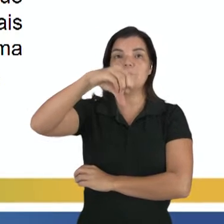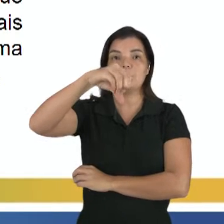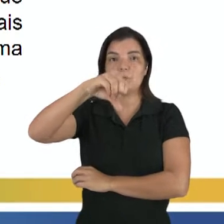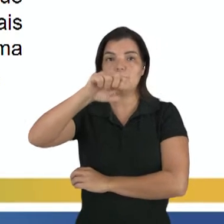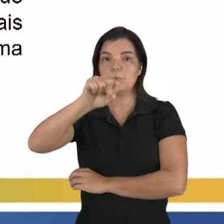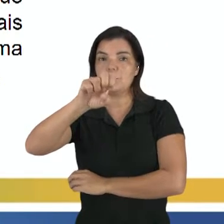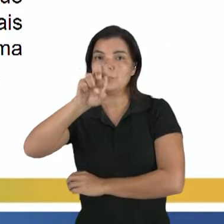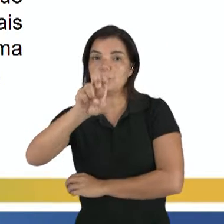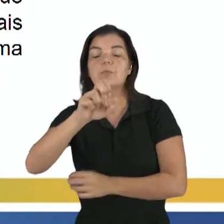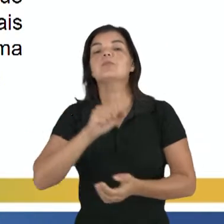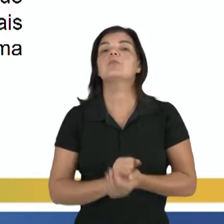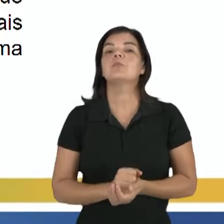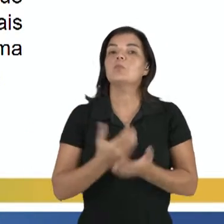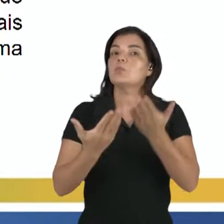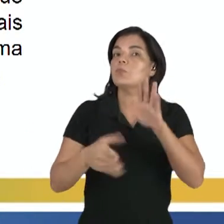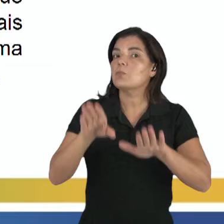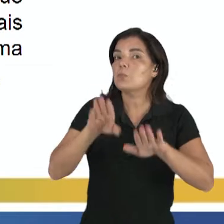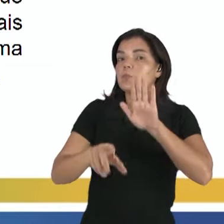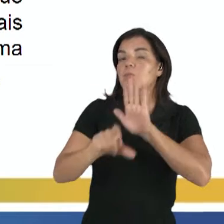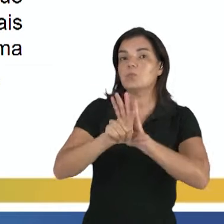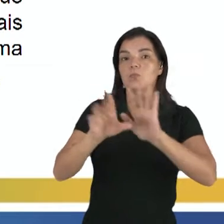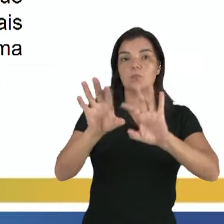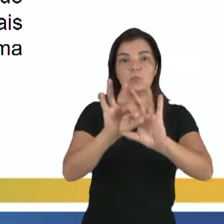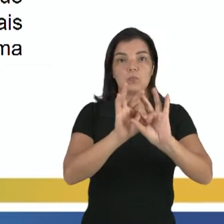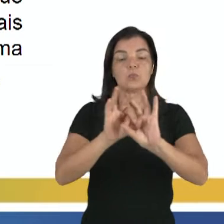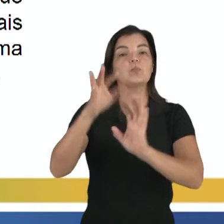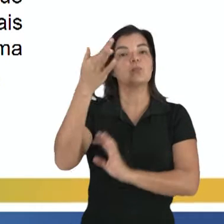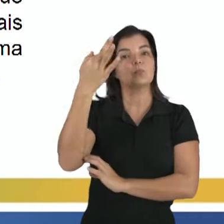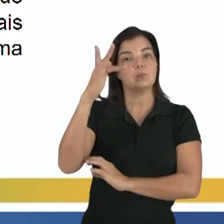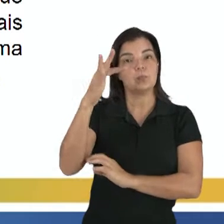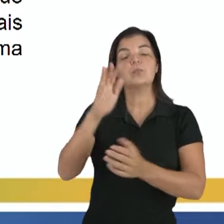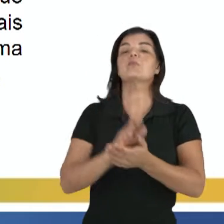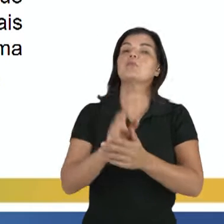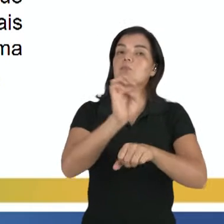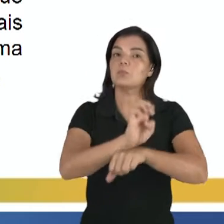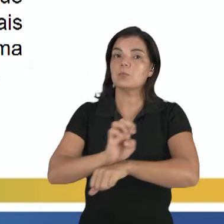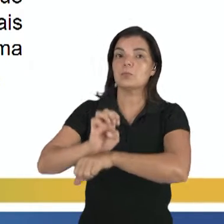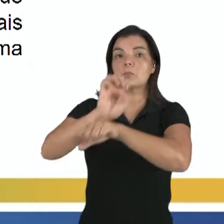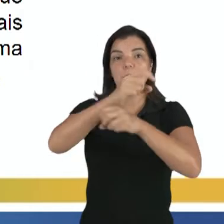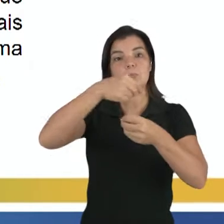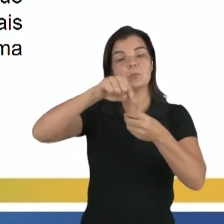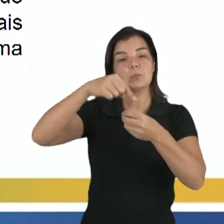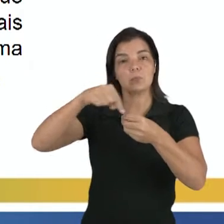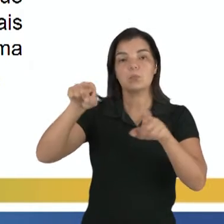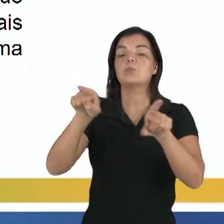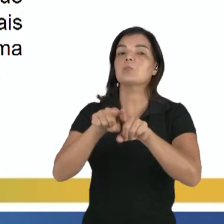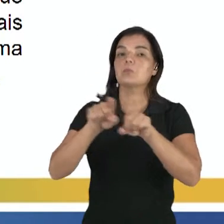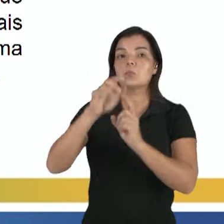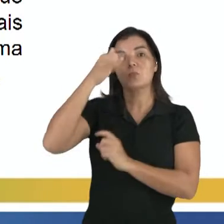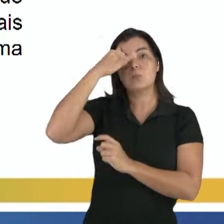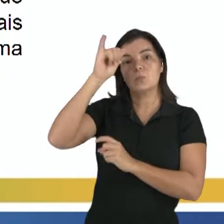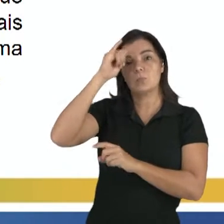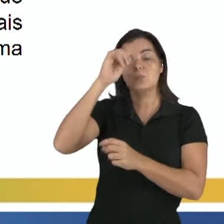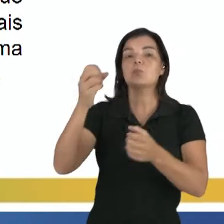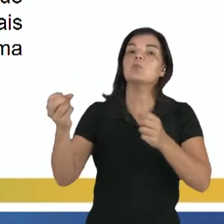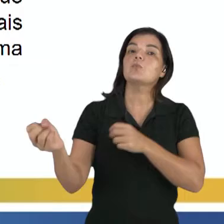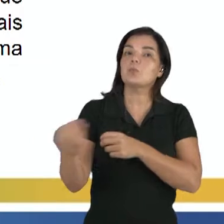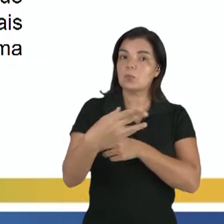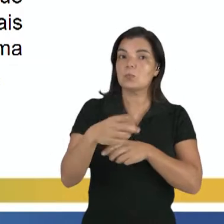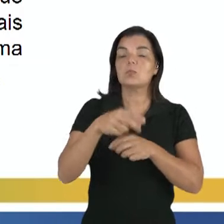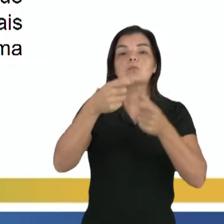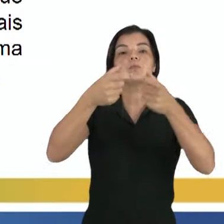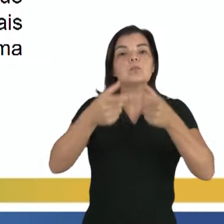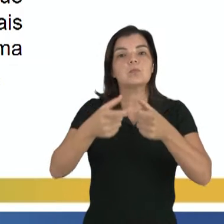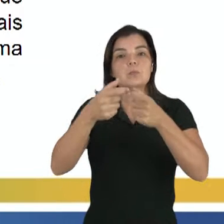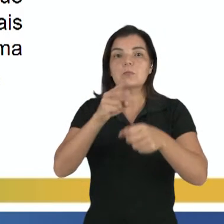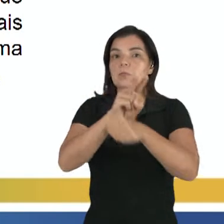9.985. Conforme essa lei, a União, os estados e os municípios eles podem criar novas unidades de conservação.